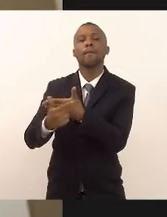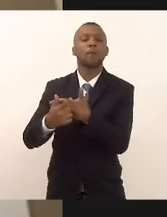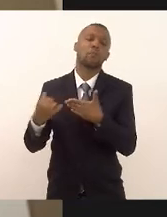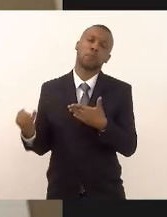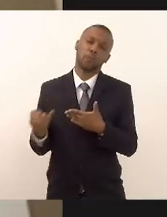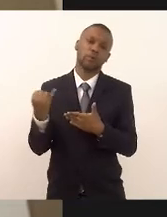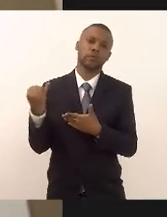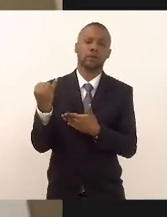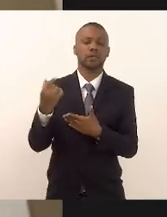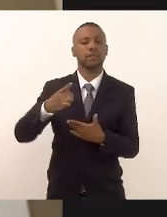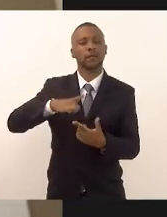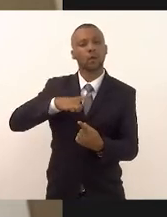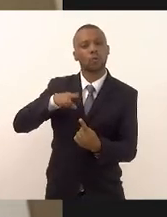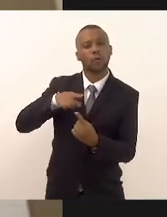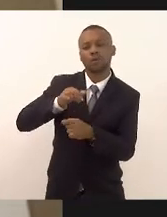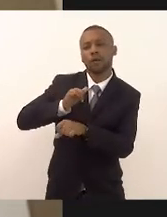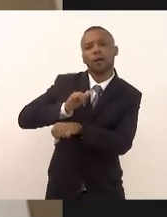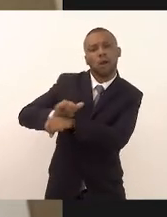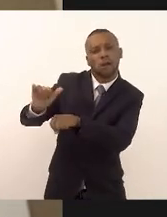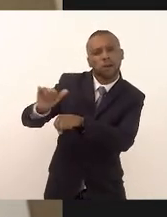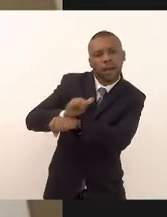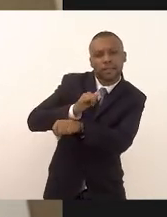secretaria estratégica que